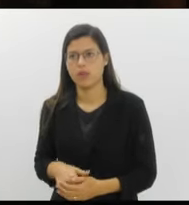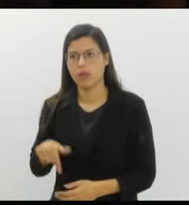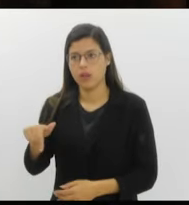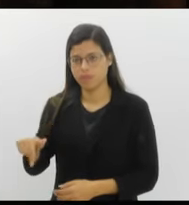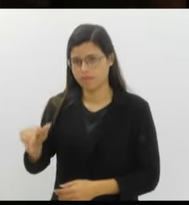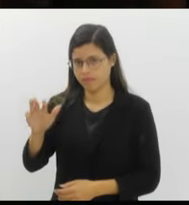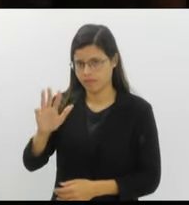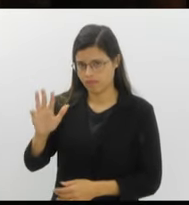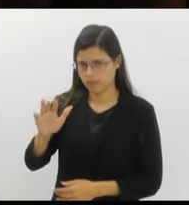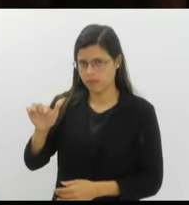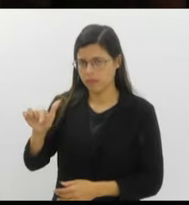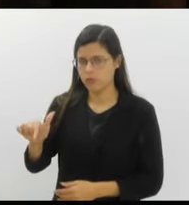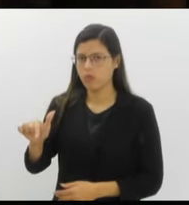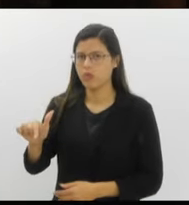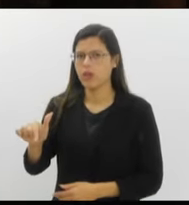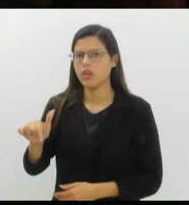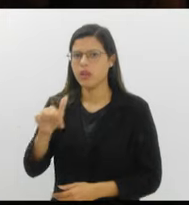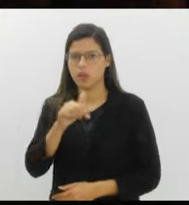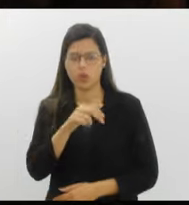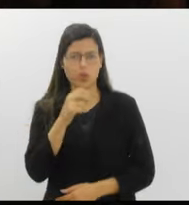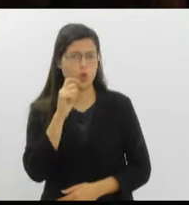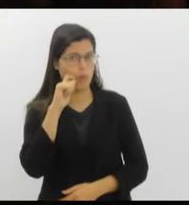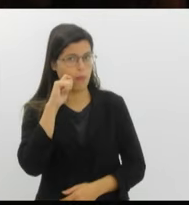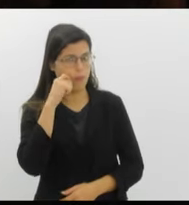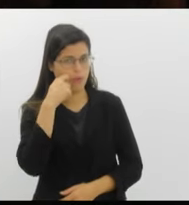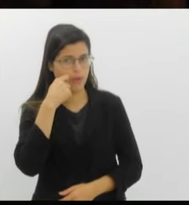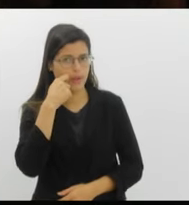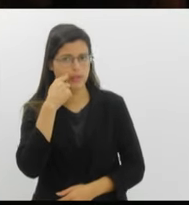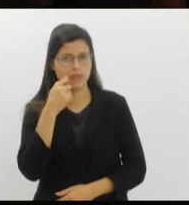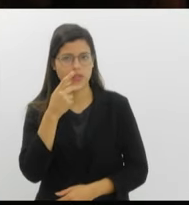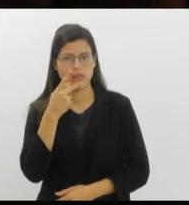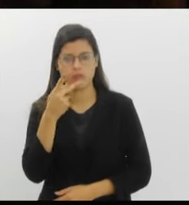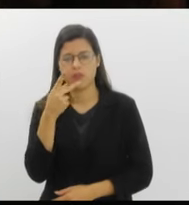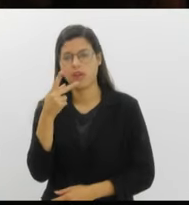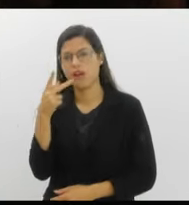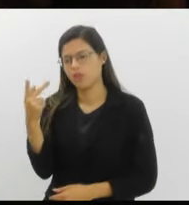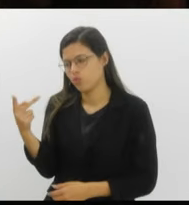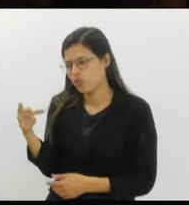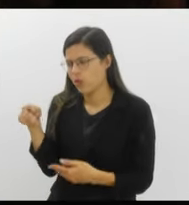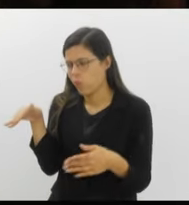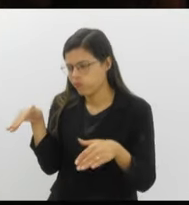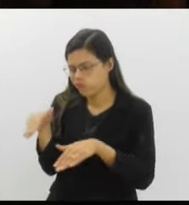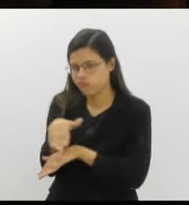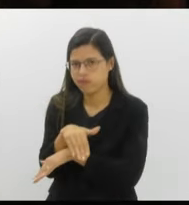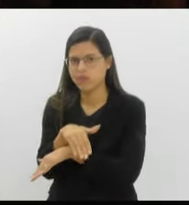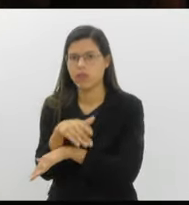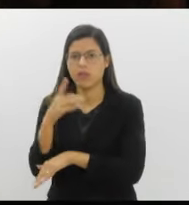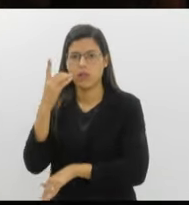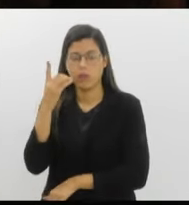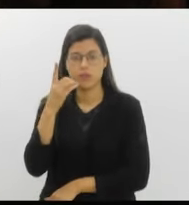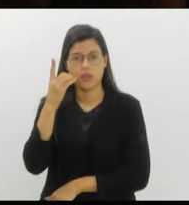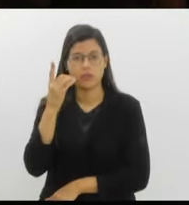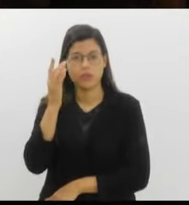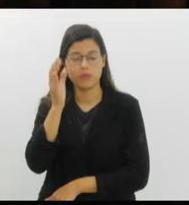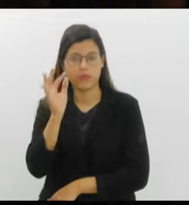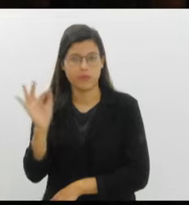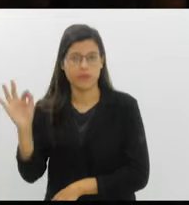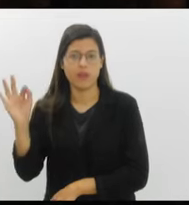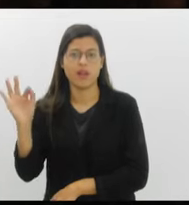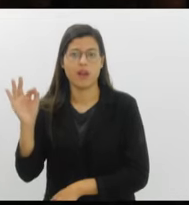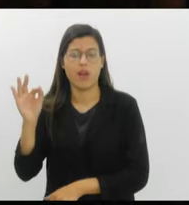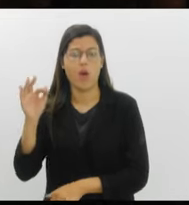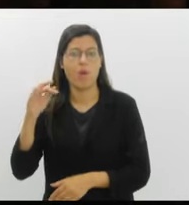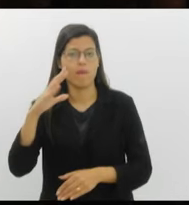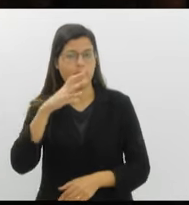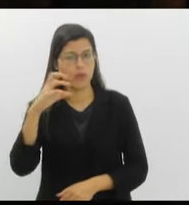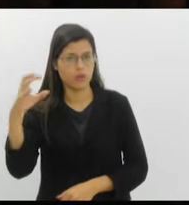coloca como cachorrinho, foi aquele que ele, enquanto deputado federal, integrou uma delegação, foi aos Estados Unidos